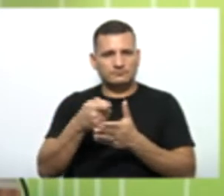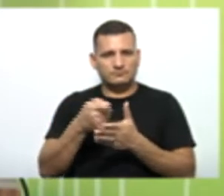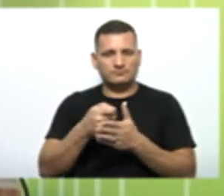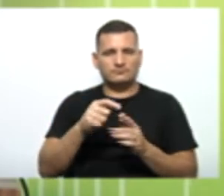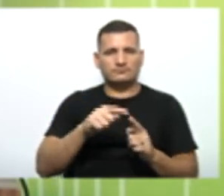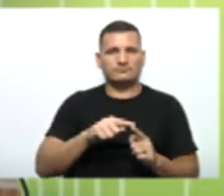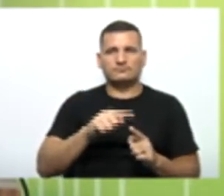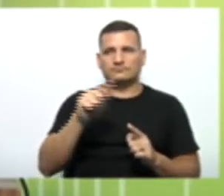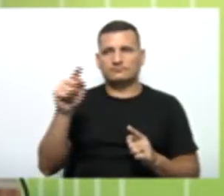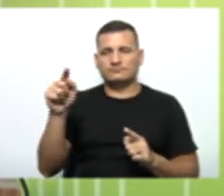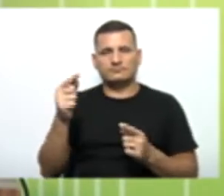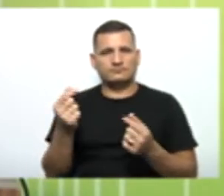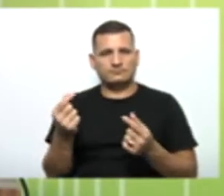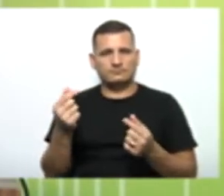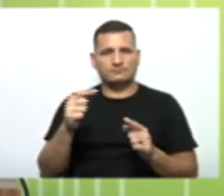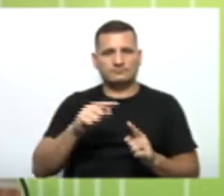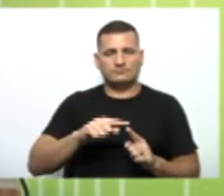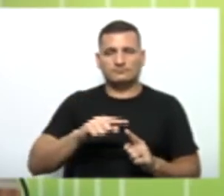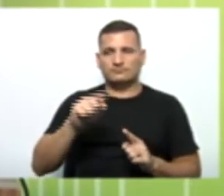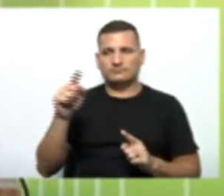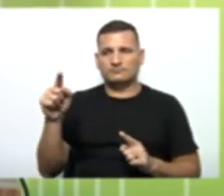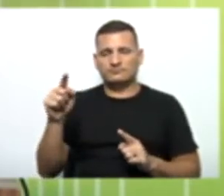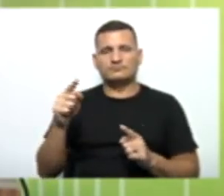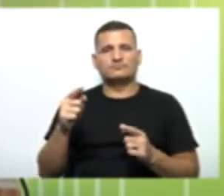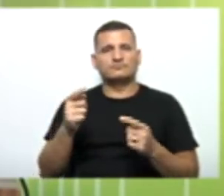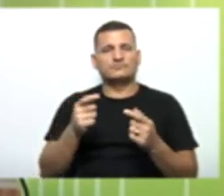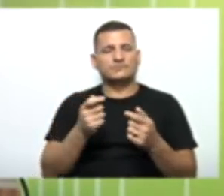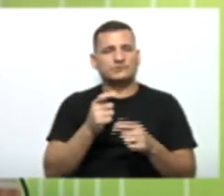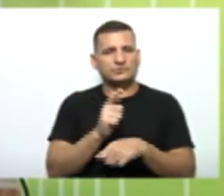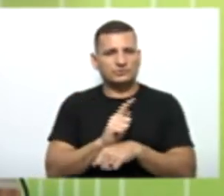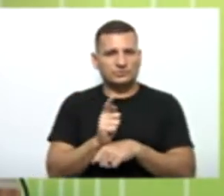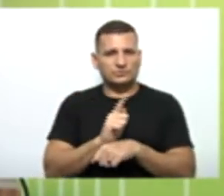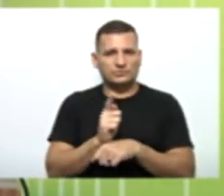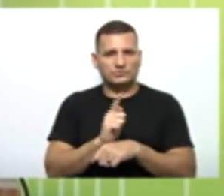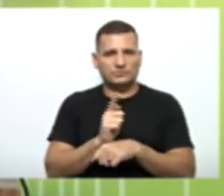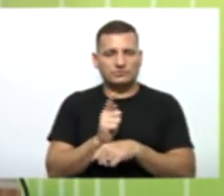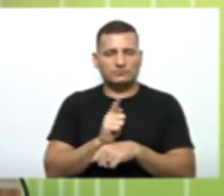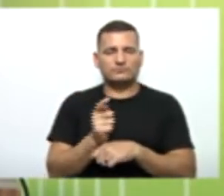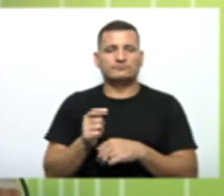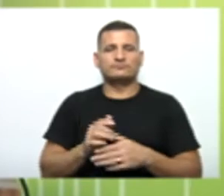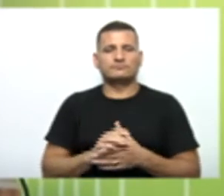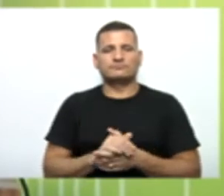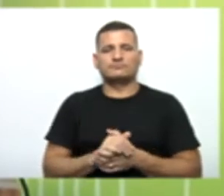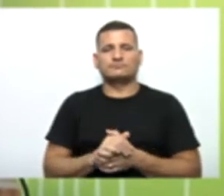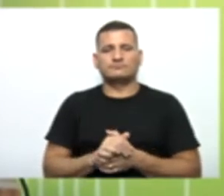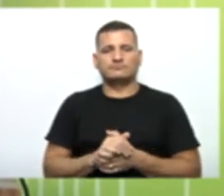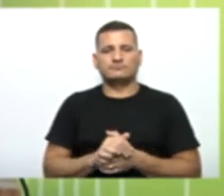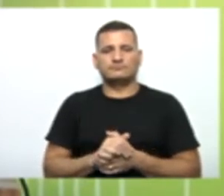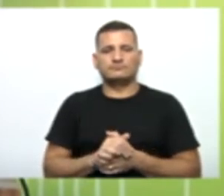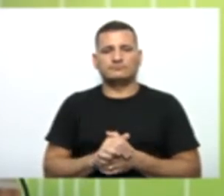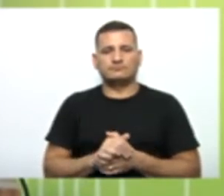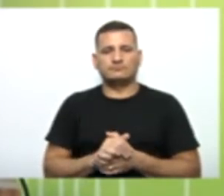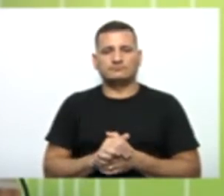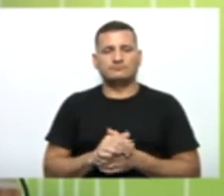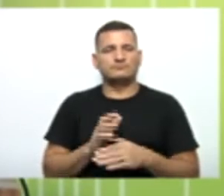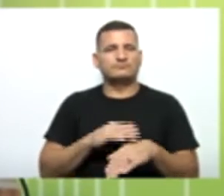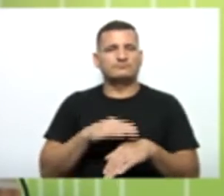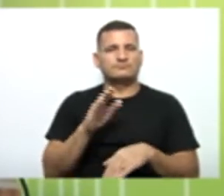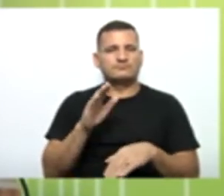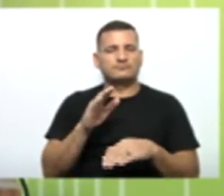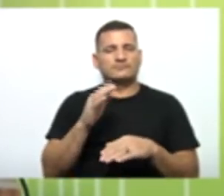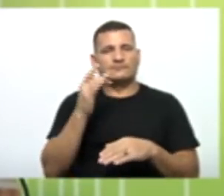financeiro, com o setor gerencial. E aí eu já vou clareando a vida de vocês. Aí já fica mais fácil identificar quem é